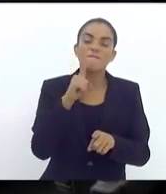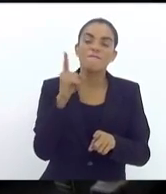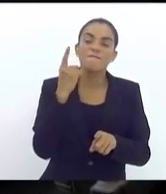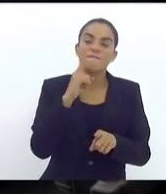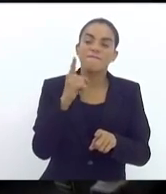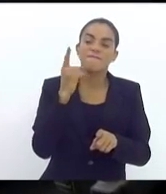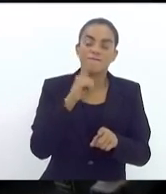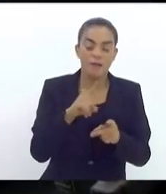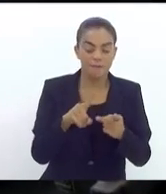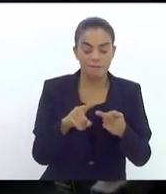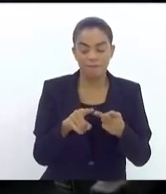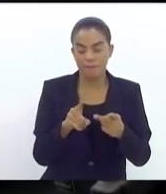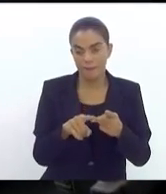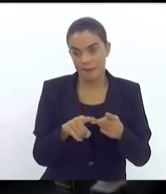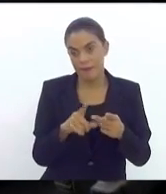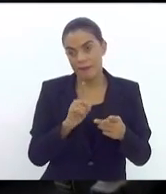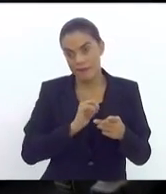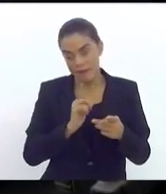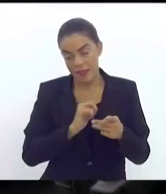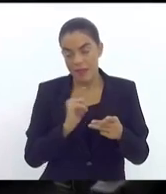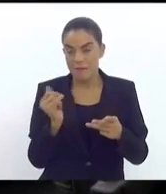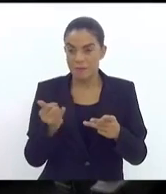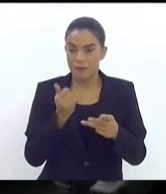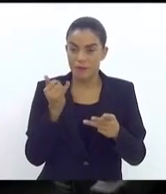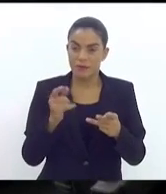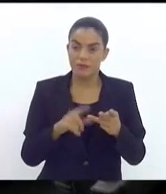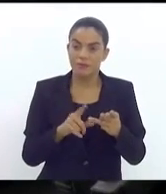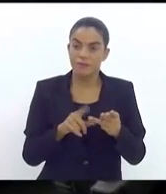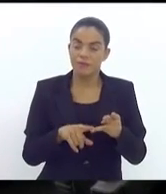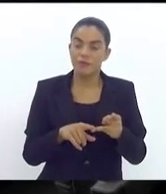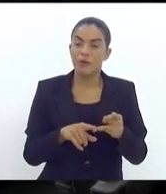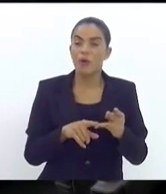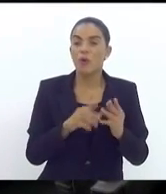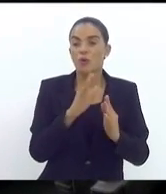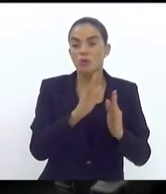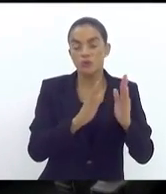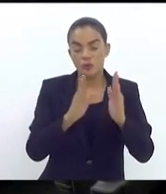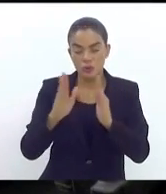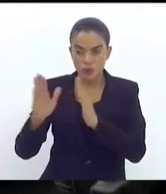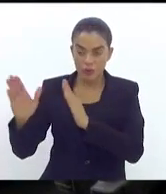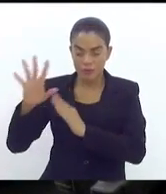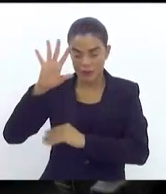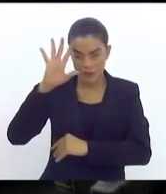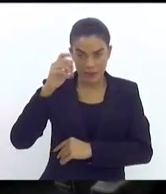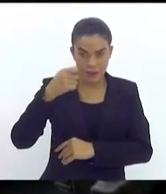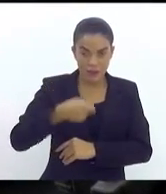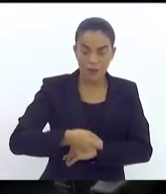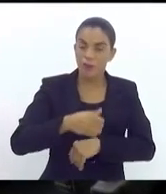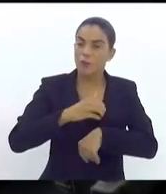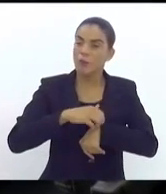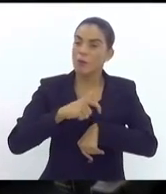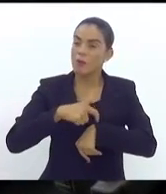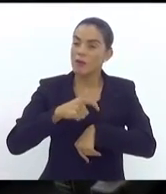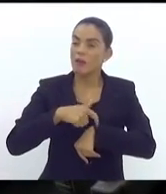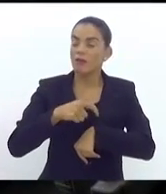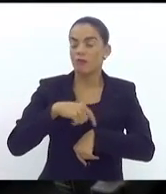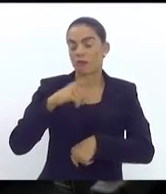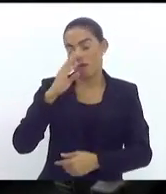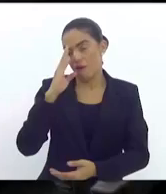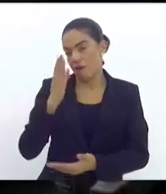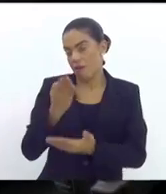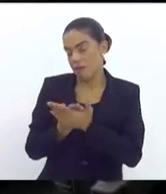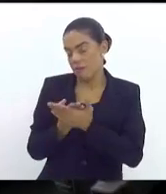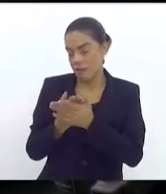aqui, embora tenha relevância. Os processos de tomada de decisões implicados no momento de estabelecer a credibilidade